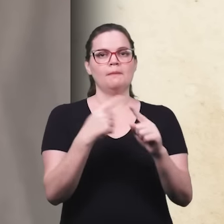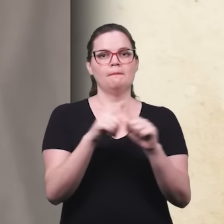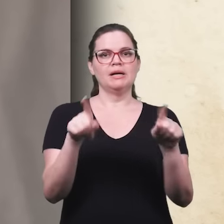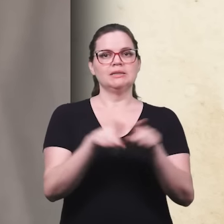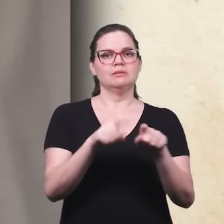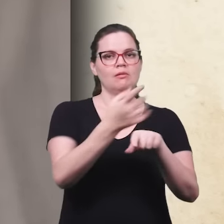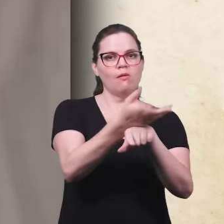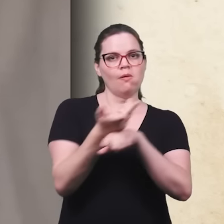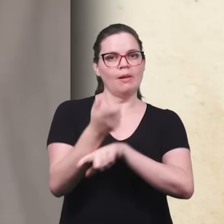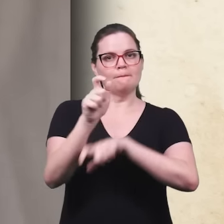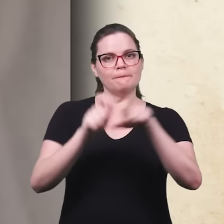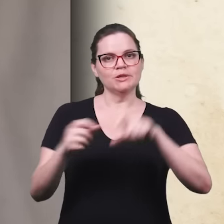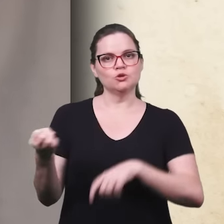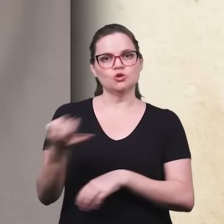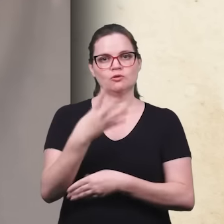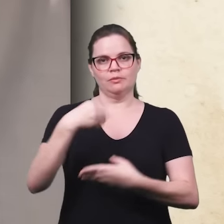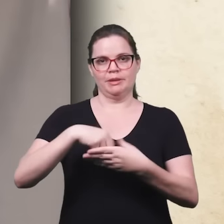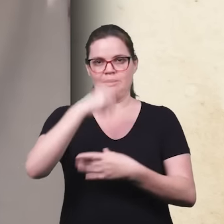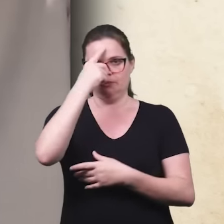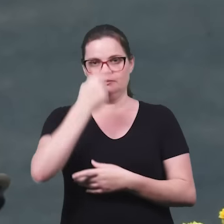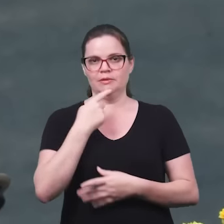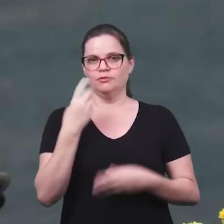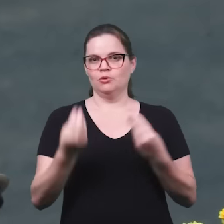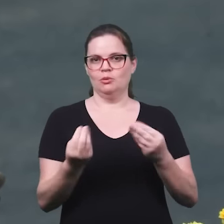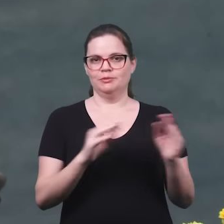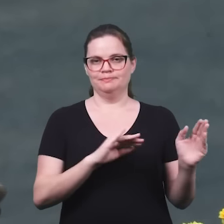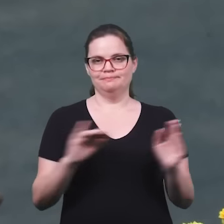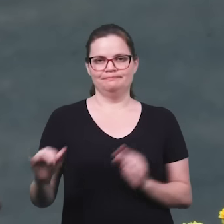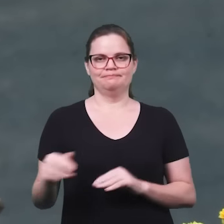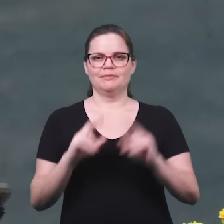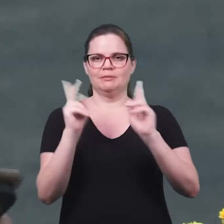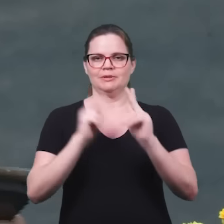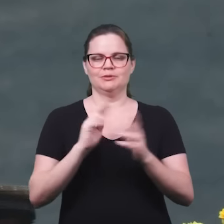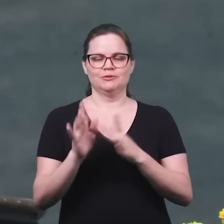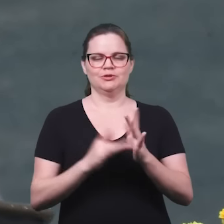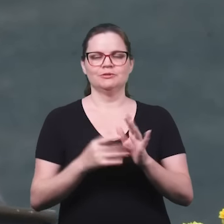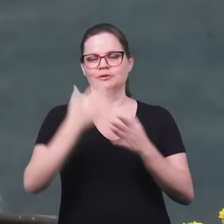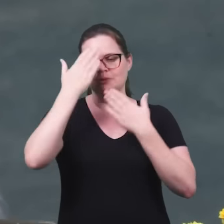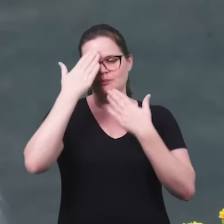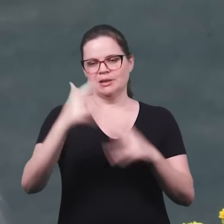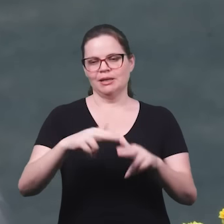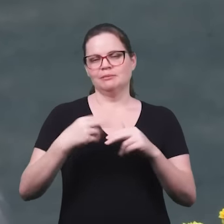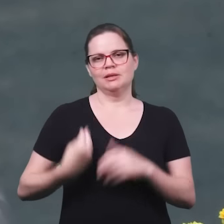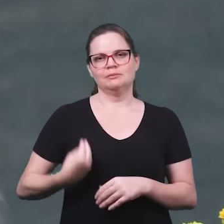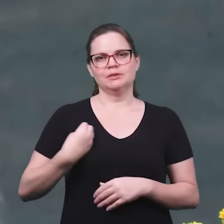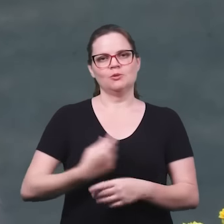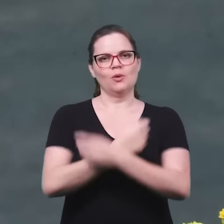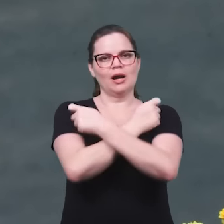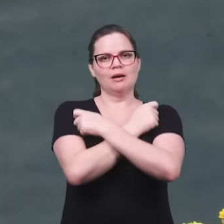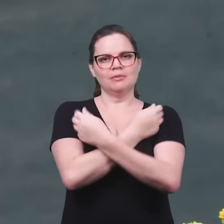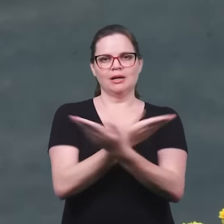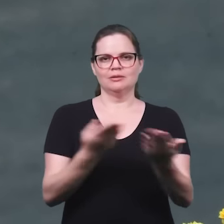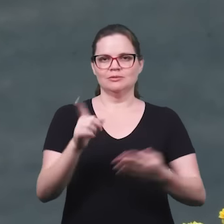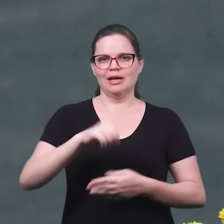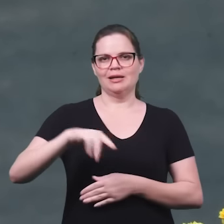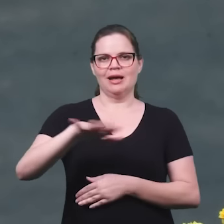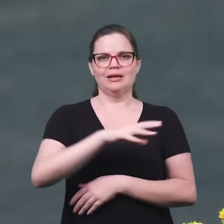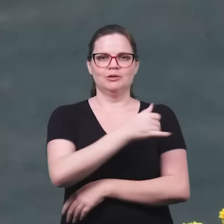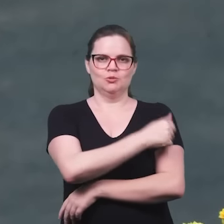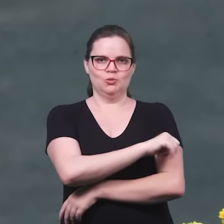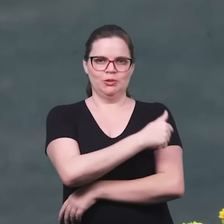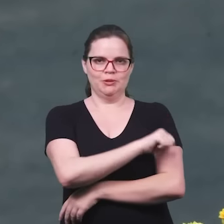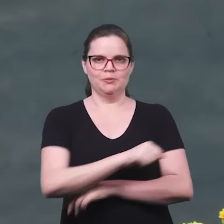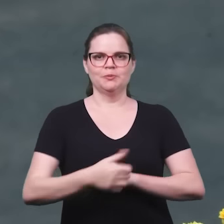trazer pessoas novas? A paz do Senhor Jesus. Obrigado, Israel, por sua participação. Um grande abraço aos nossos irmãos aí em Magé, no Rio de